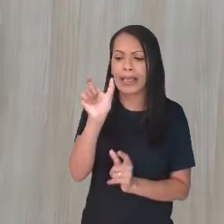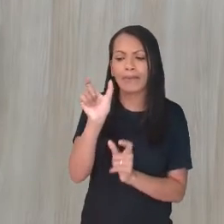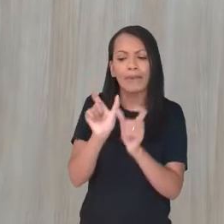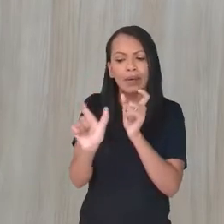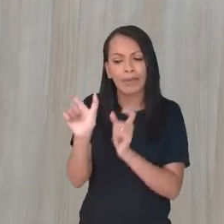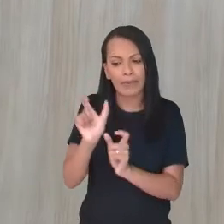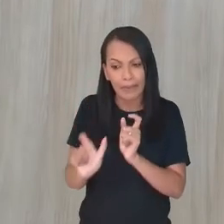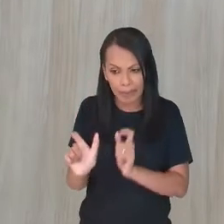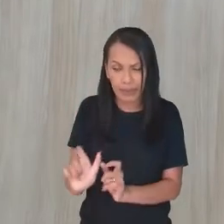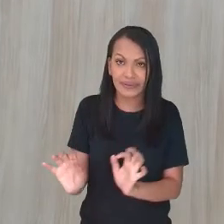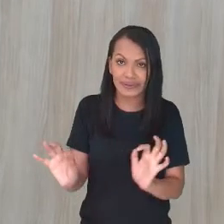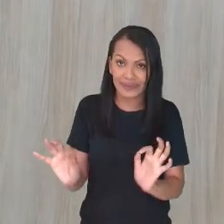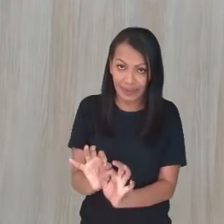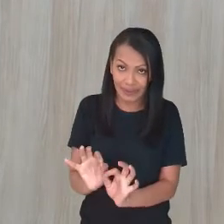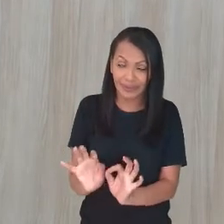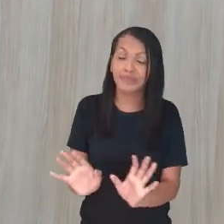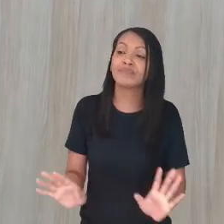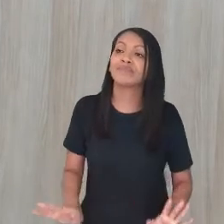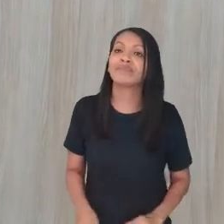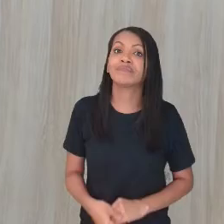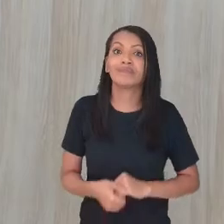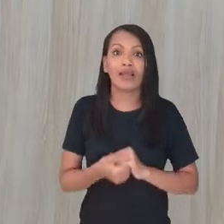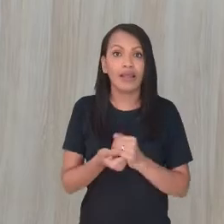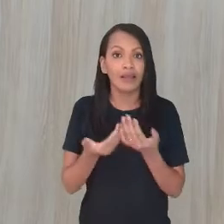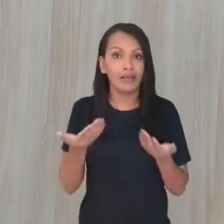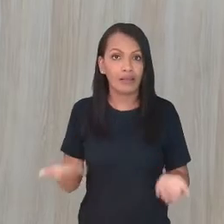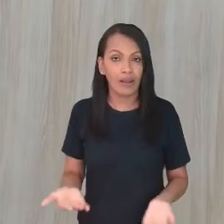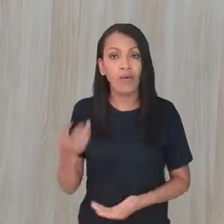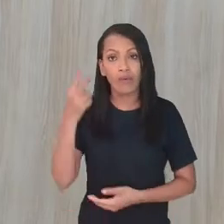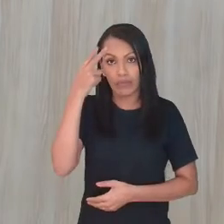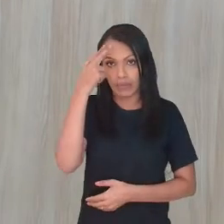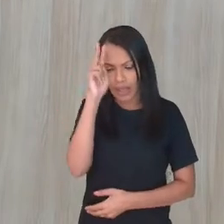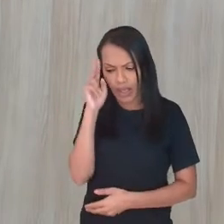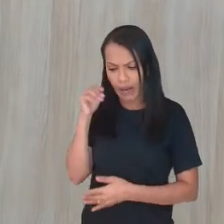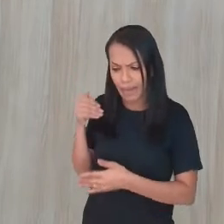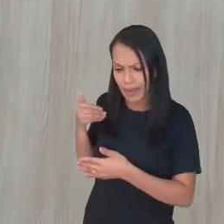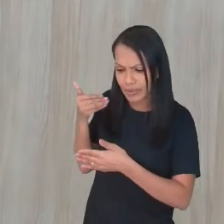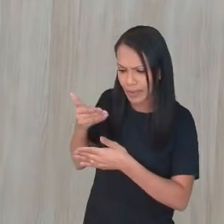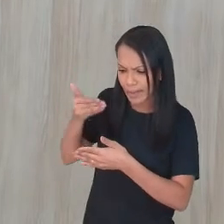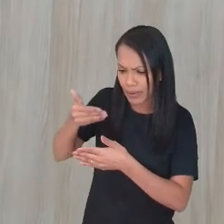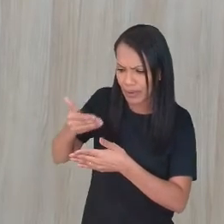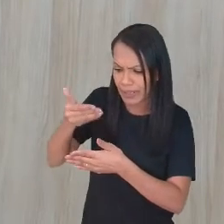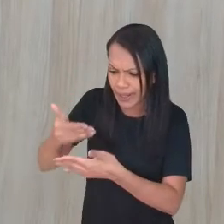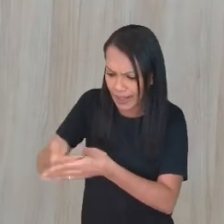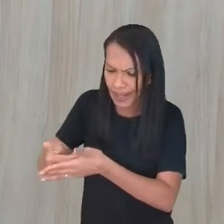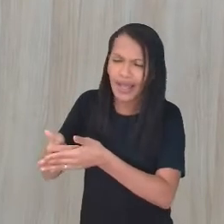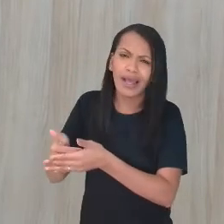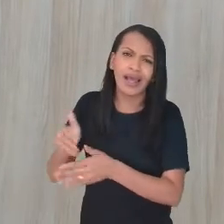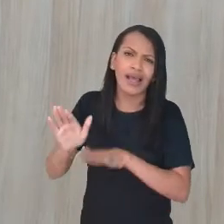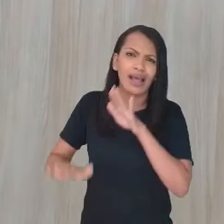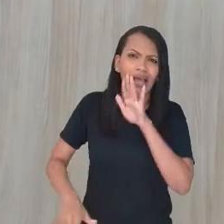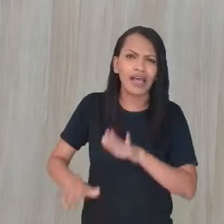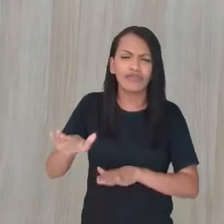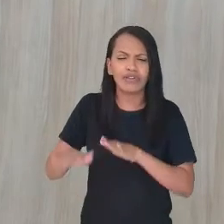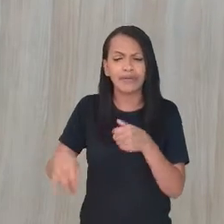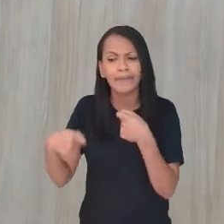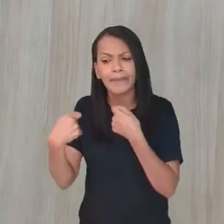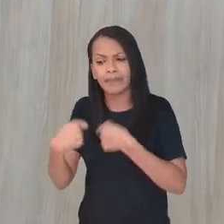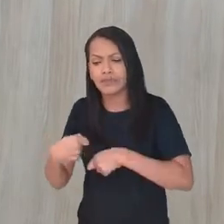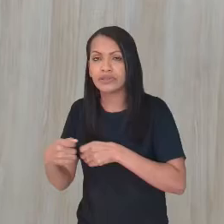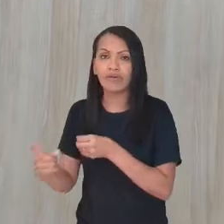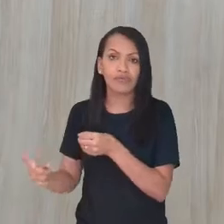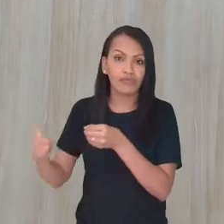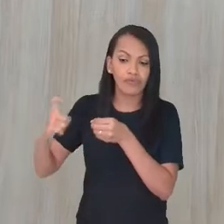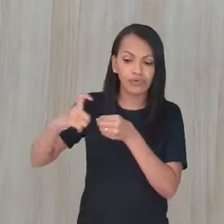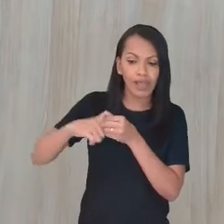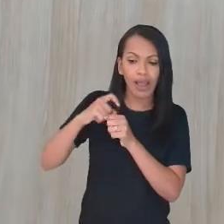que compreender. Então, lembra do processo, daquele percurso que muitas vezes a gente tem que retomar, a gente tem que